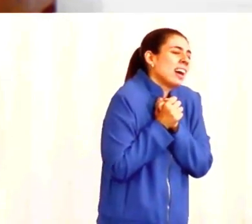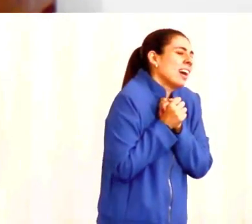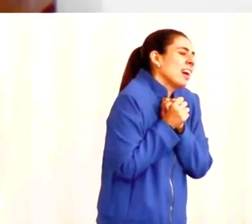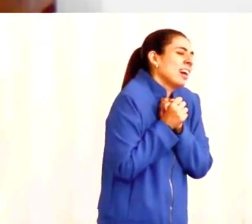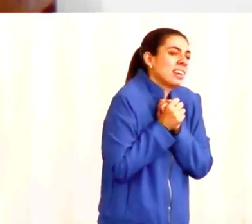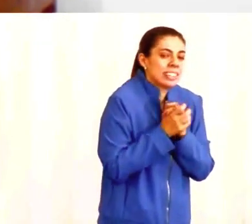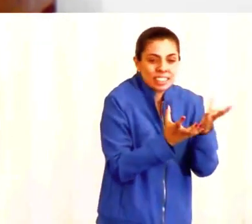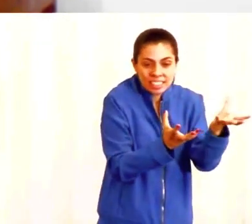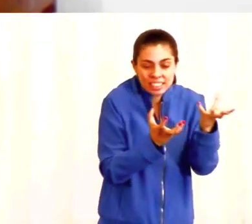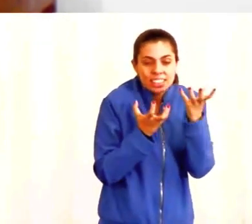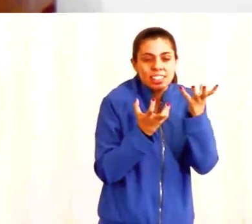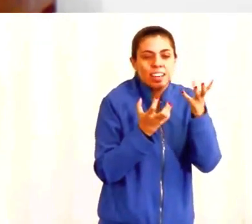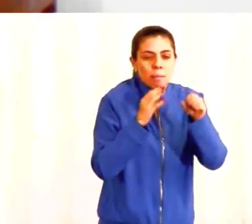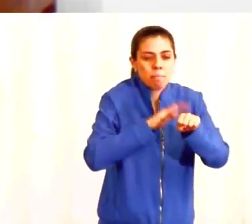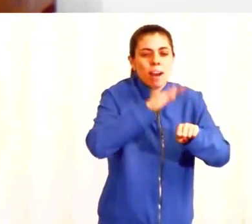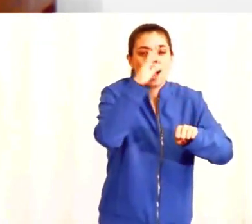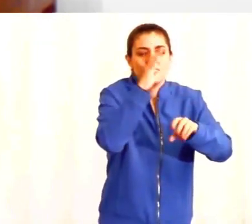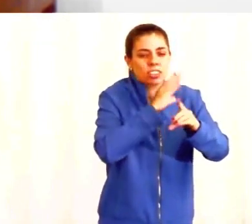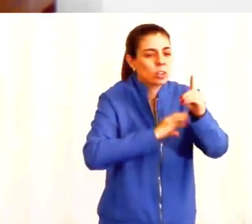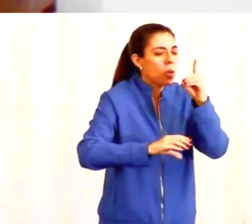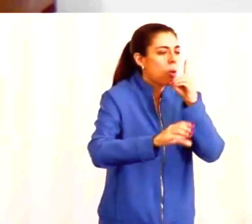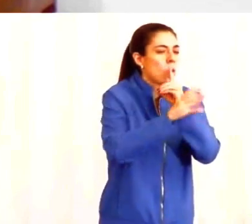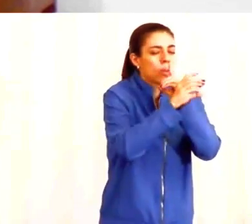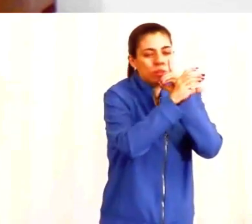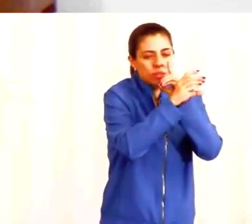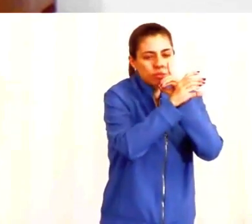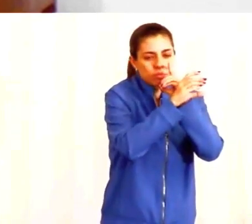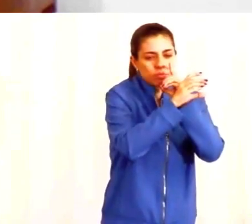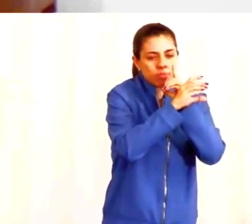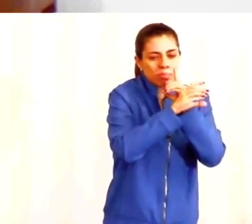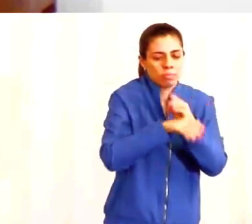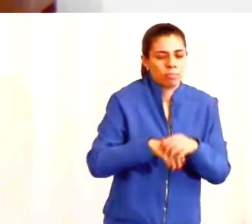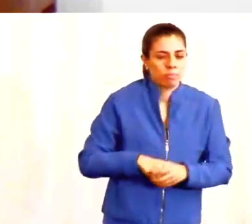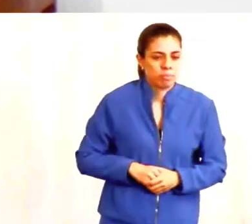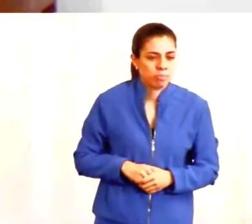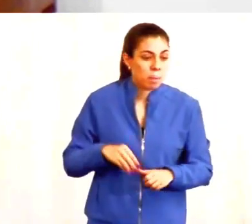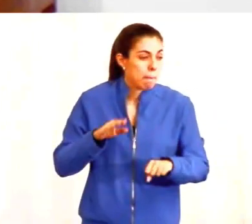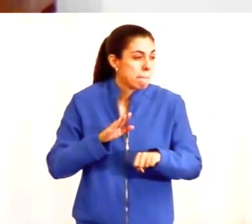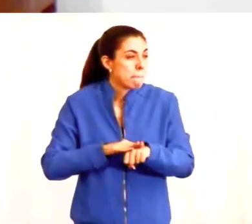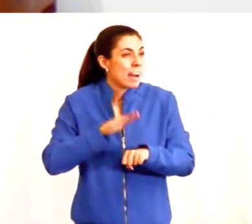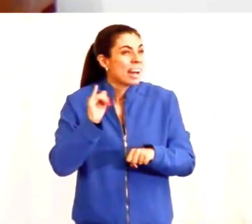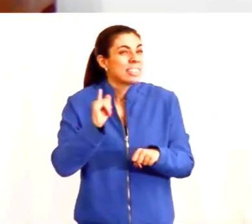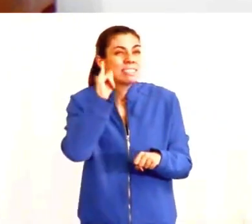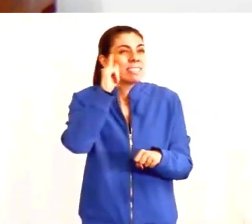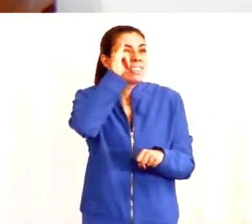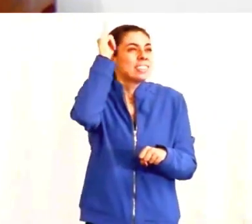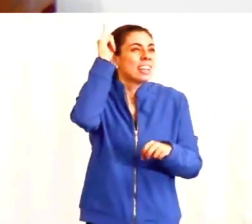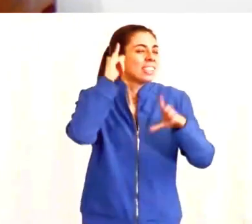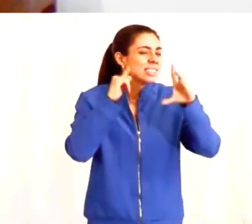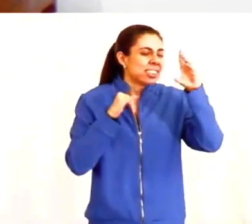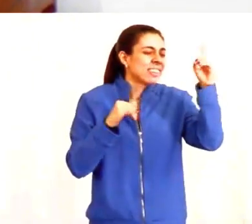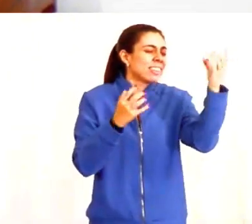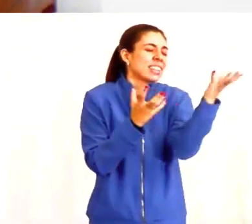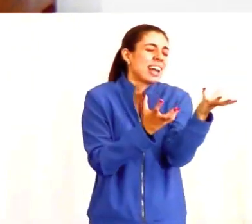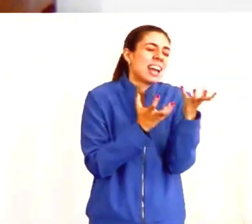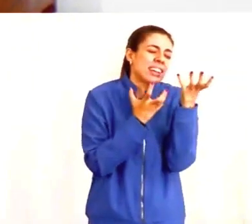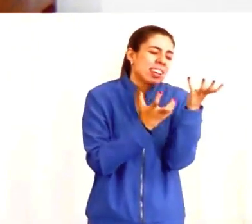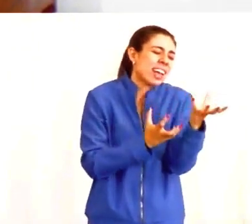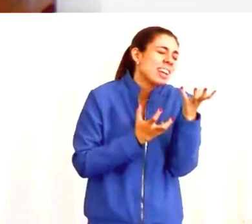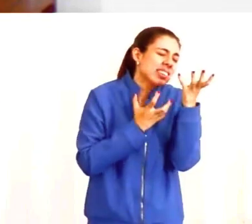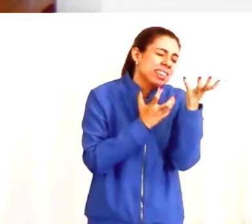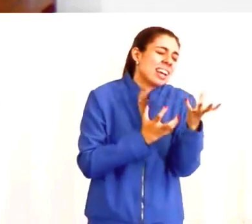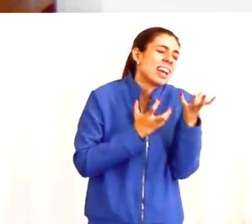de tempo. Quando estar no Senhor é o que importa para mim, quando eu quero, eu vivo,